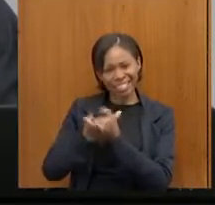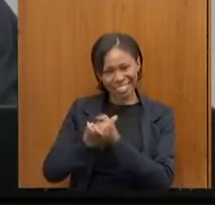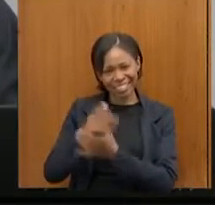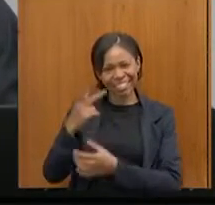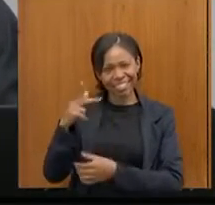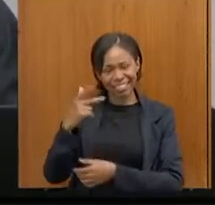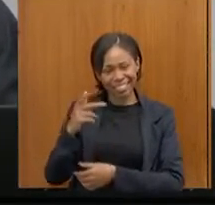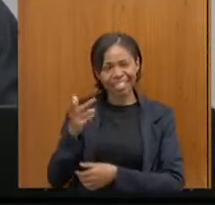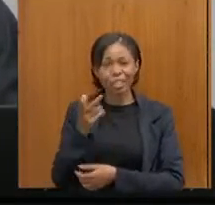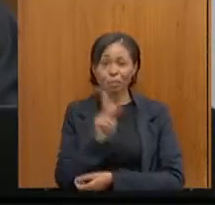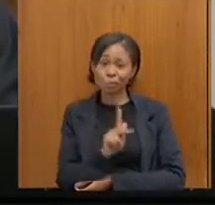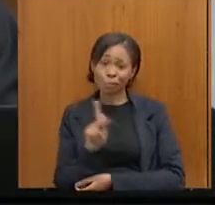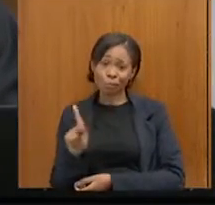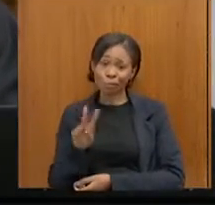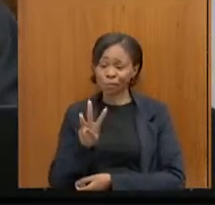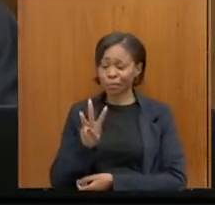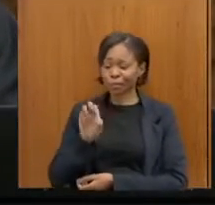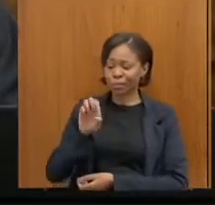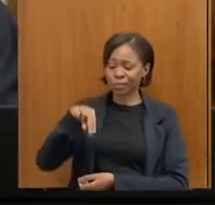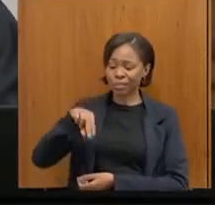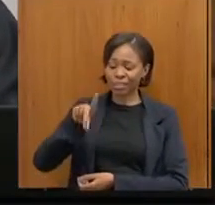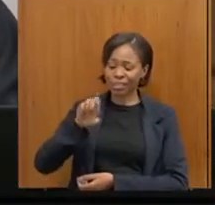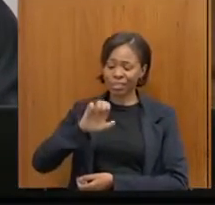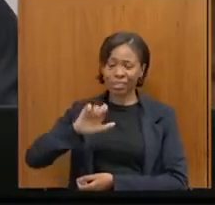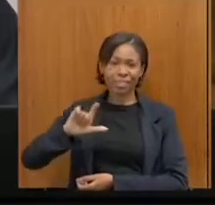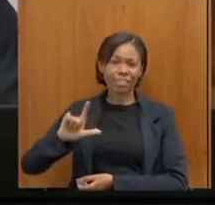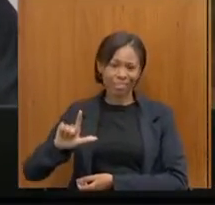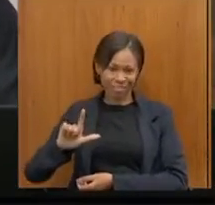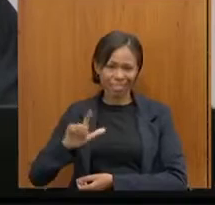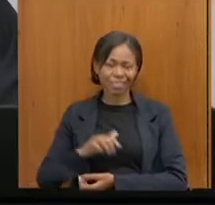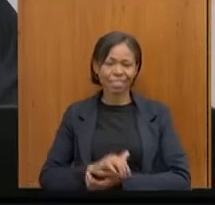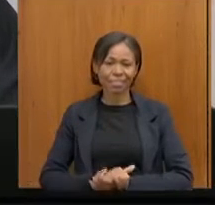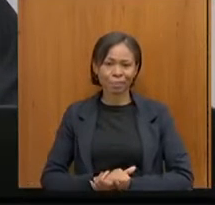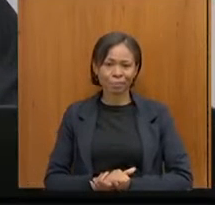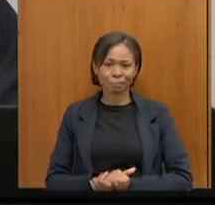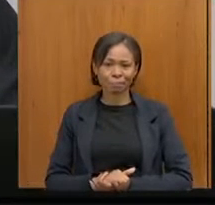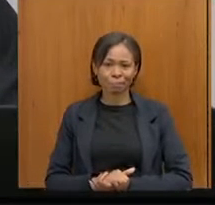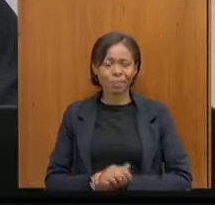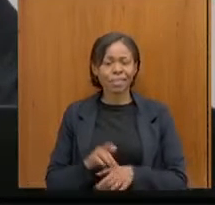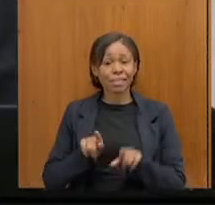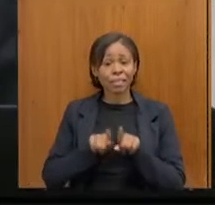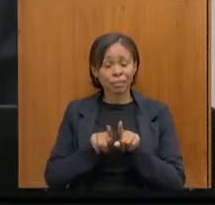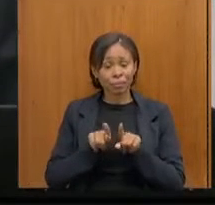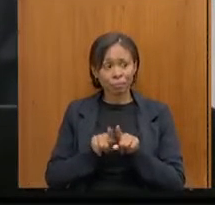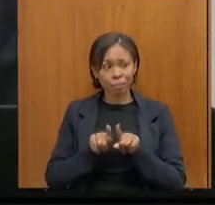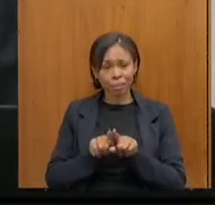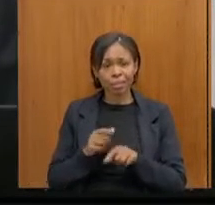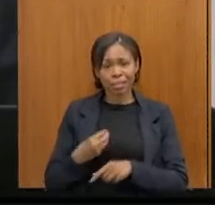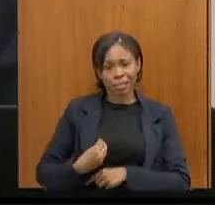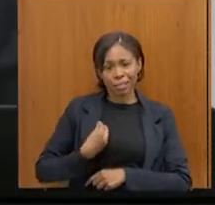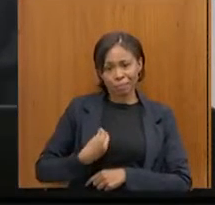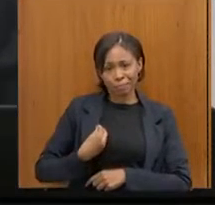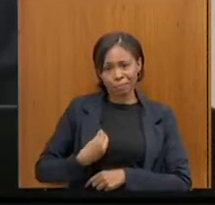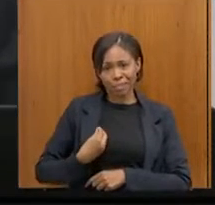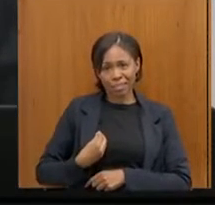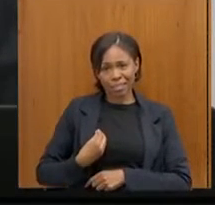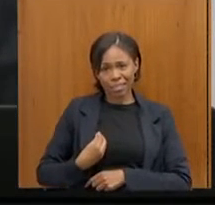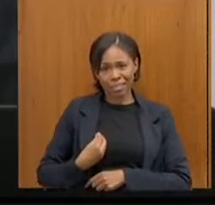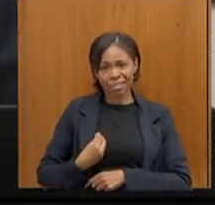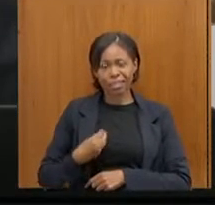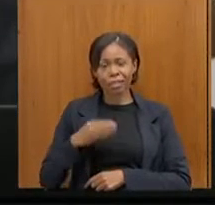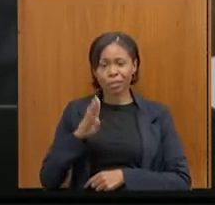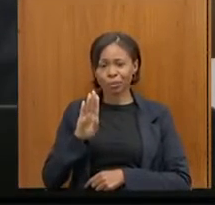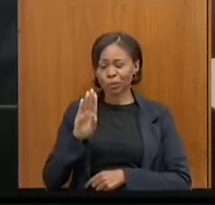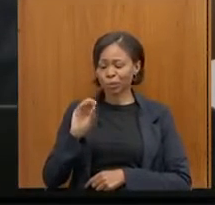Professor Wendel deputado estadual a presença também registrando a presença também do meu